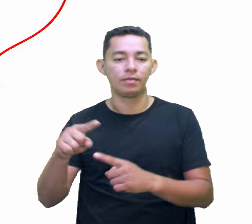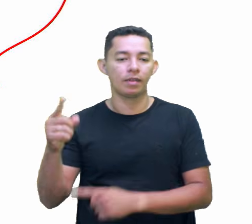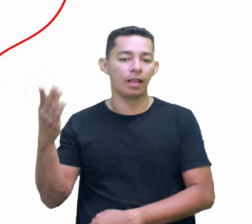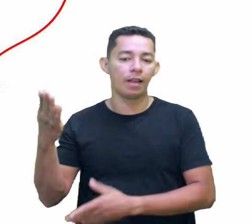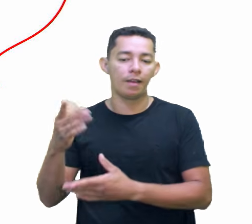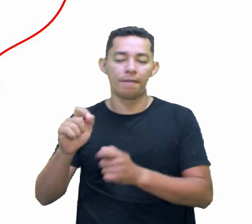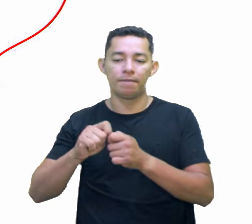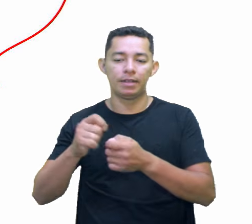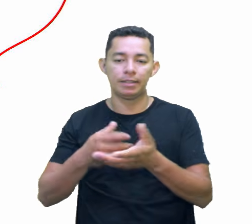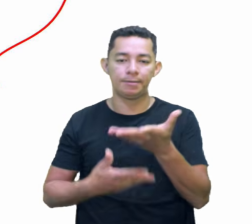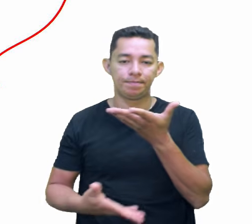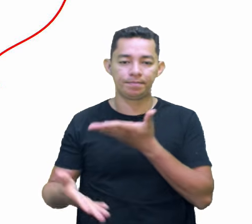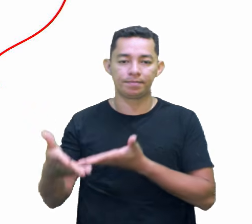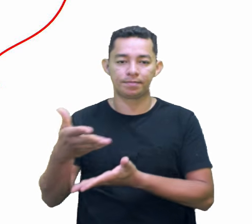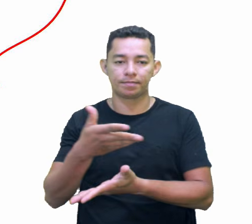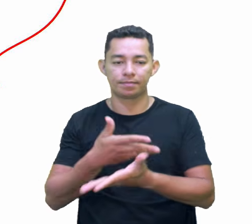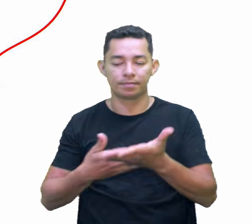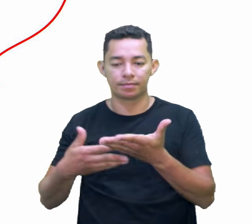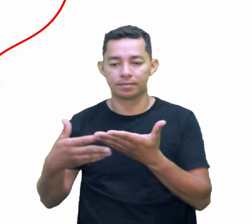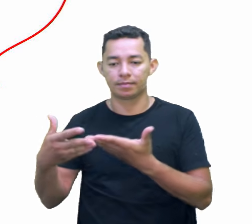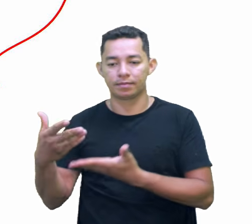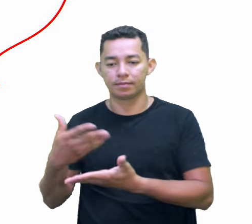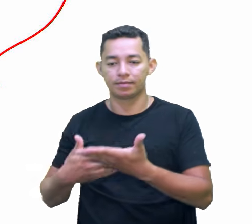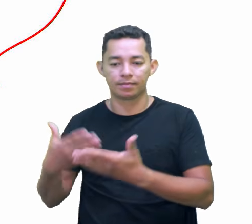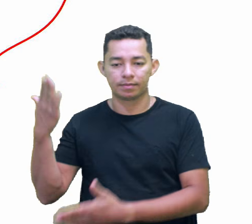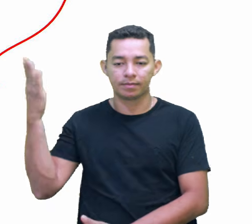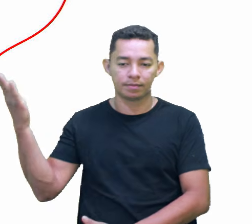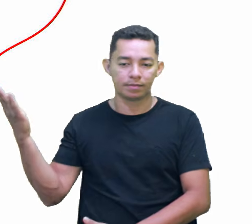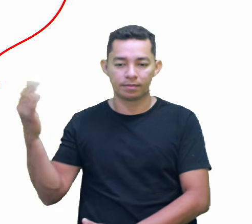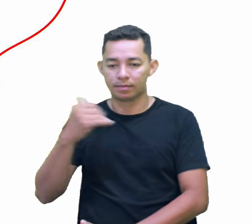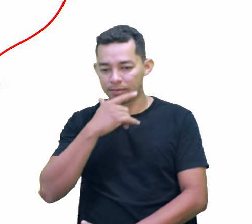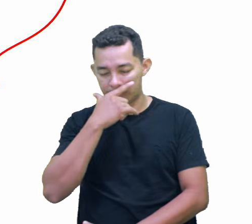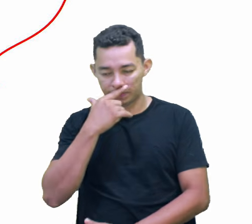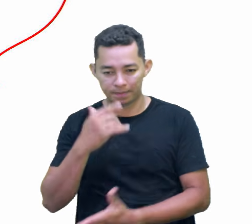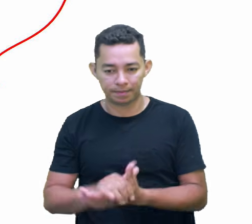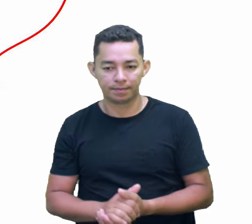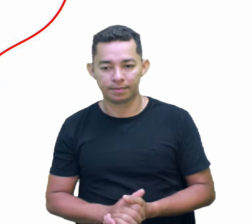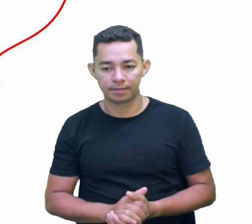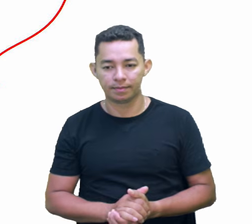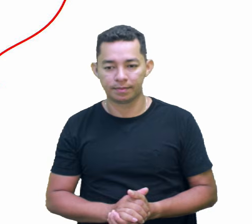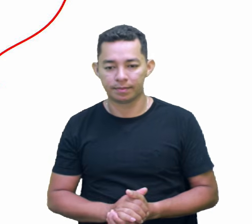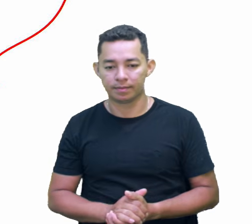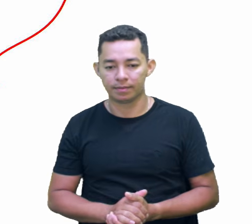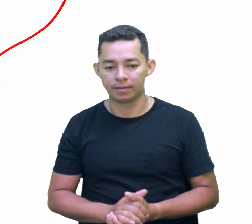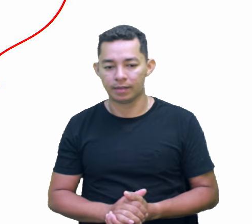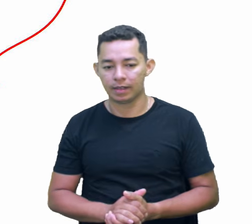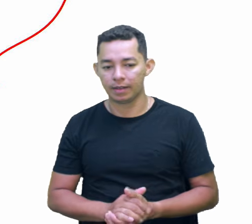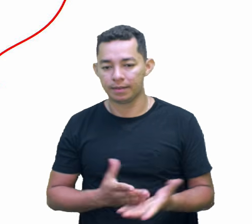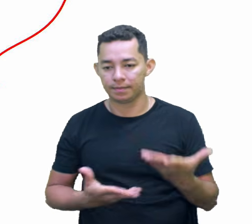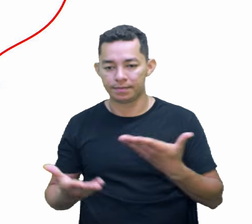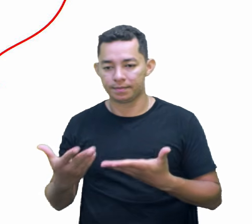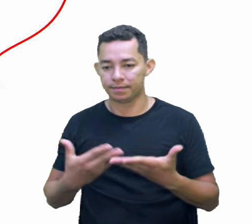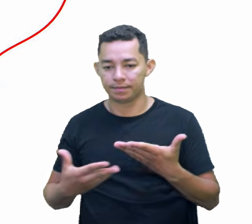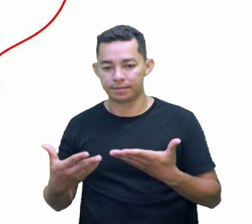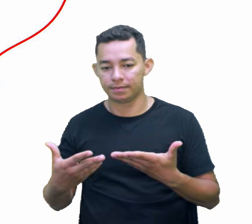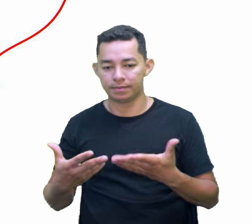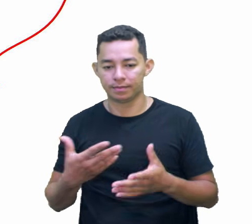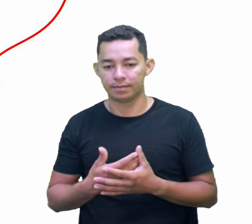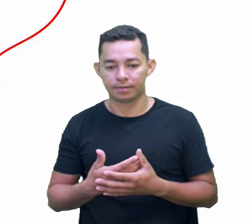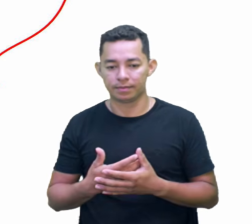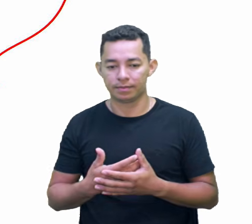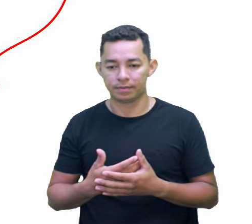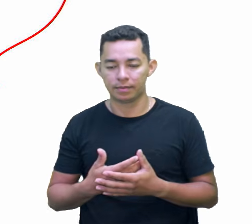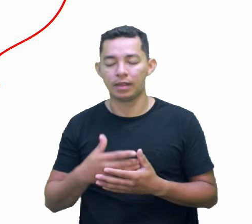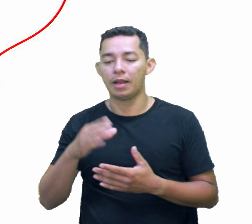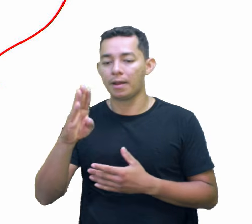da relação de todos esses fatores, né? E com relação aos